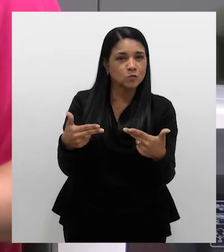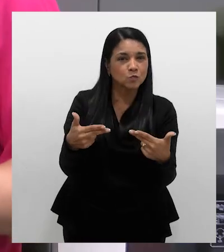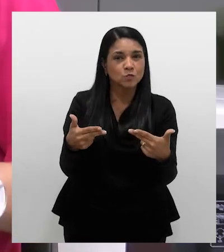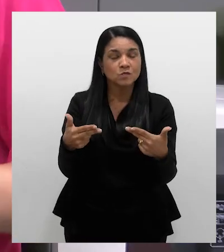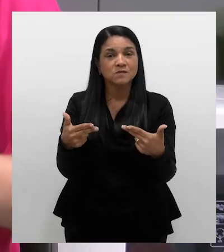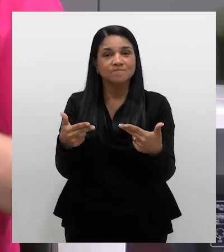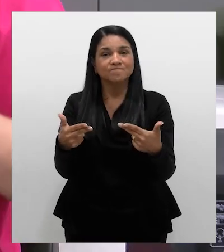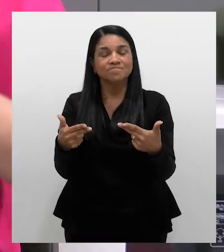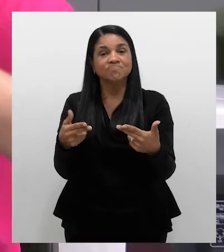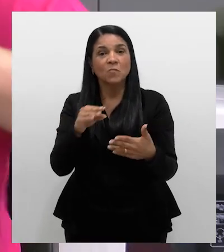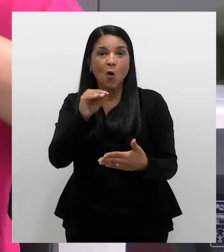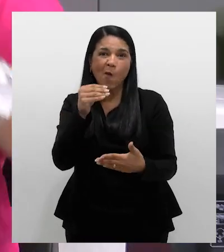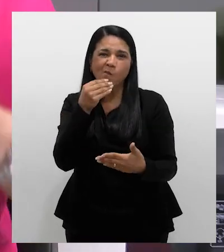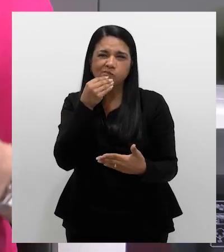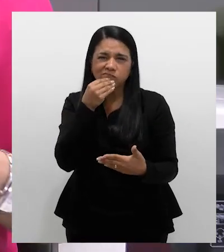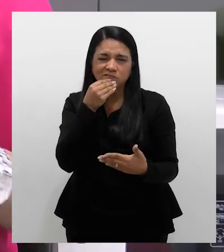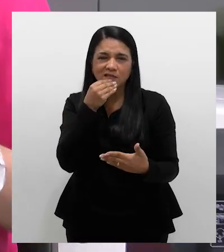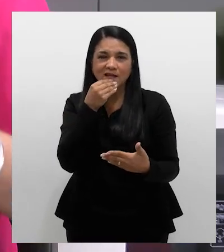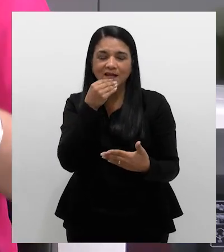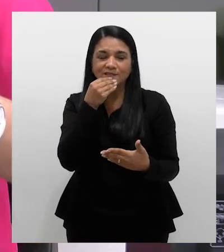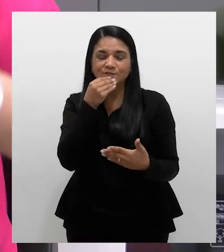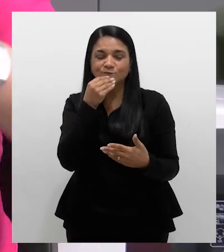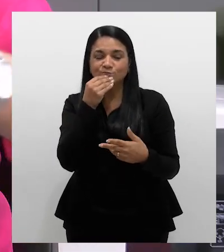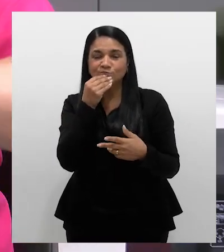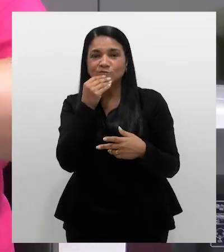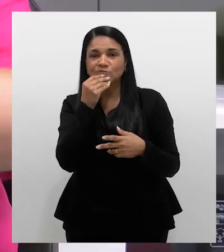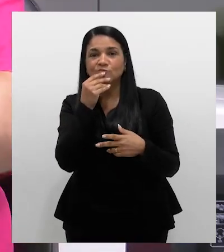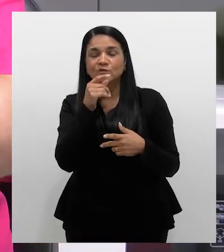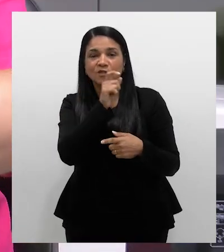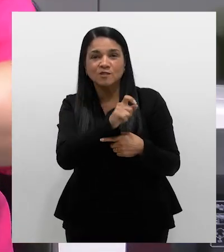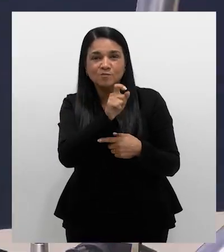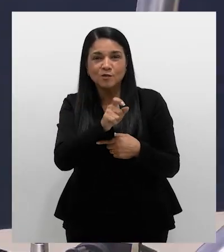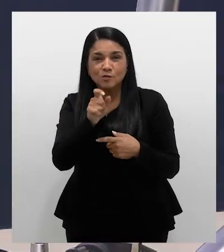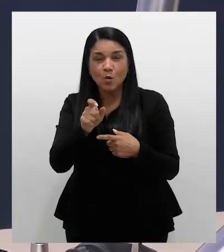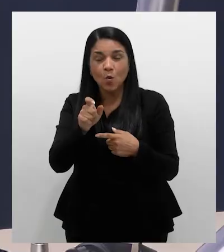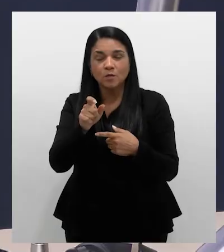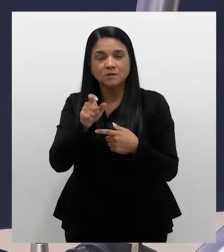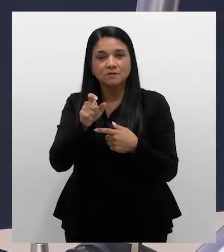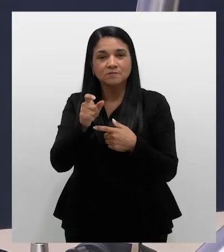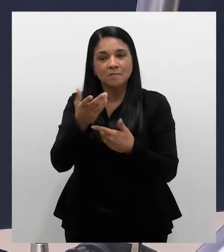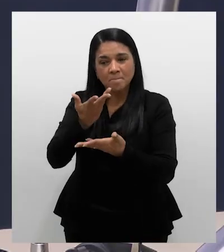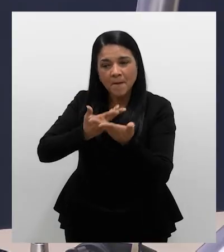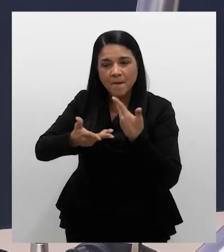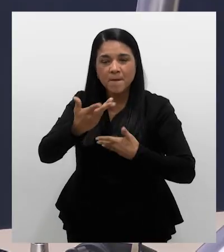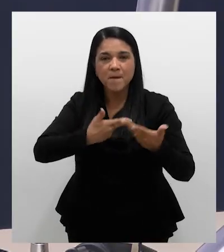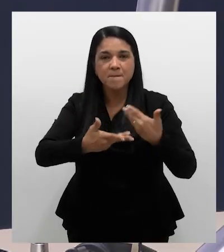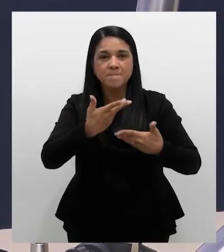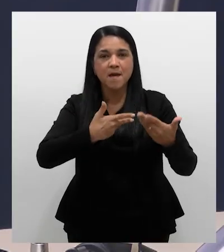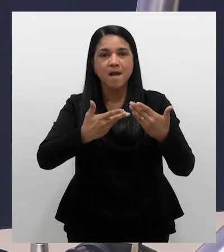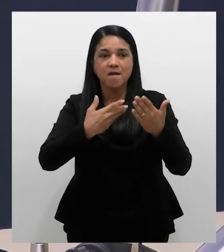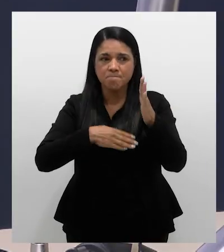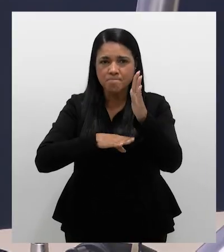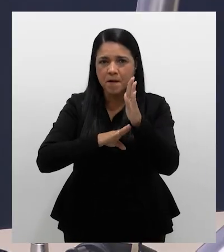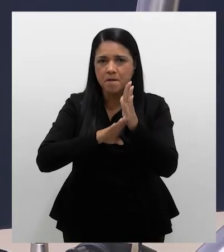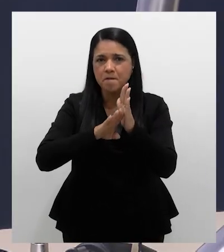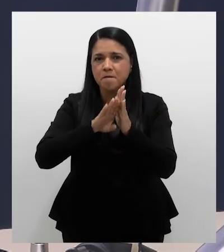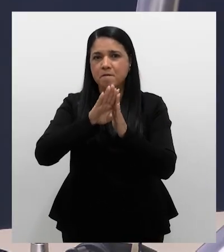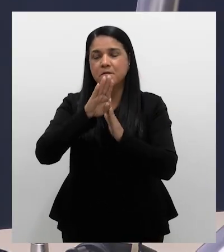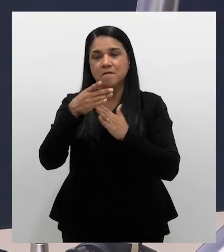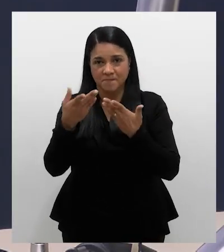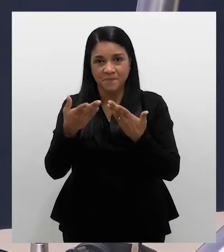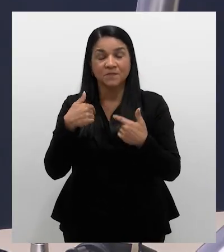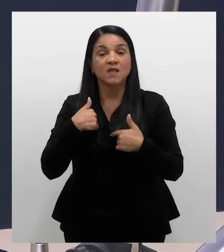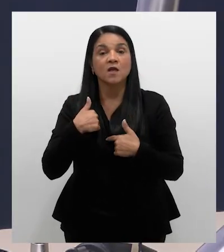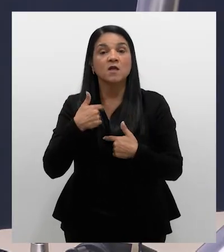né? E com a grande chance do público dele levar o jovem a outro patamar. Sim, exatamente.